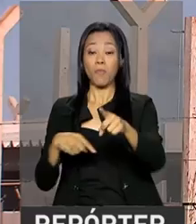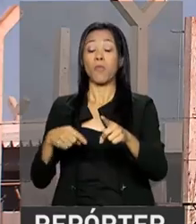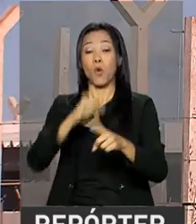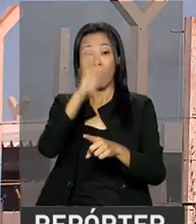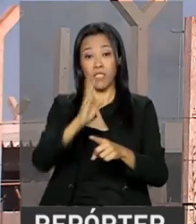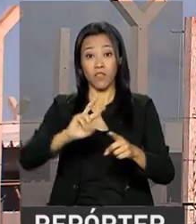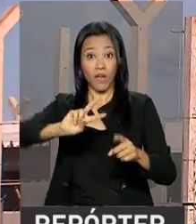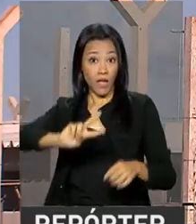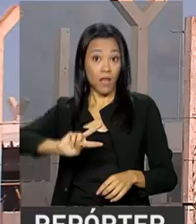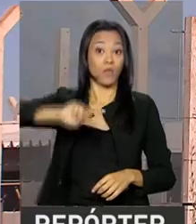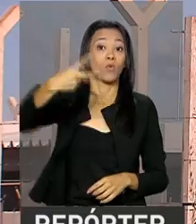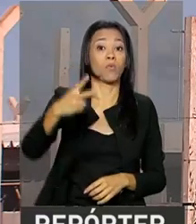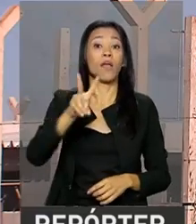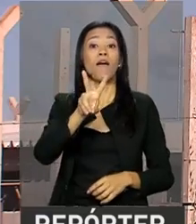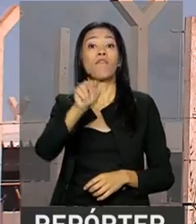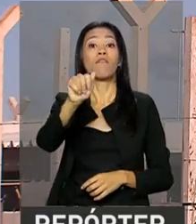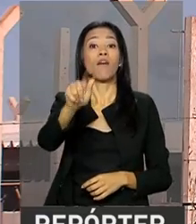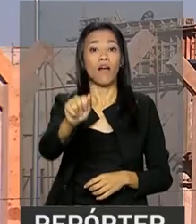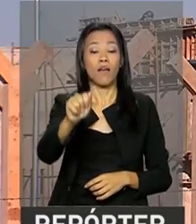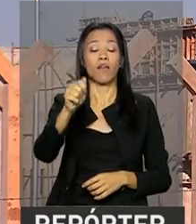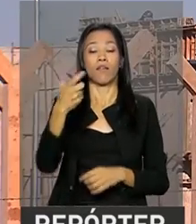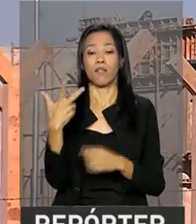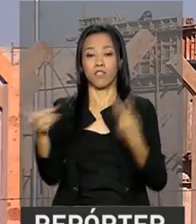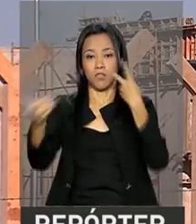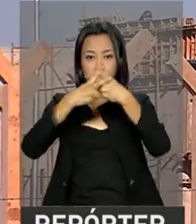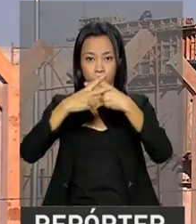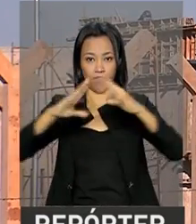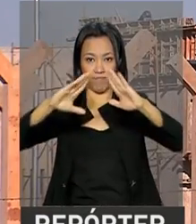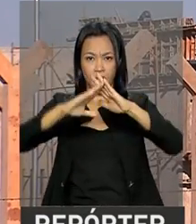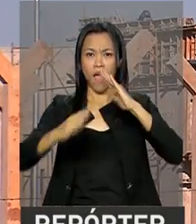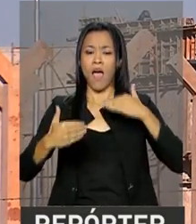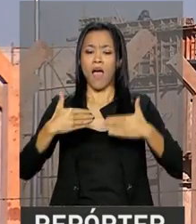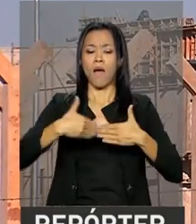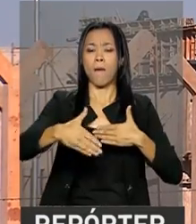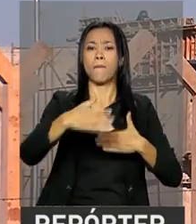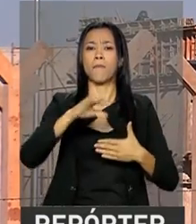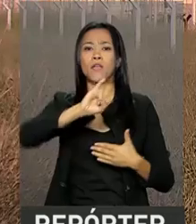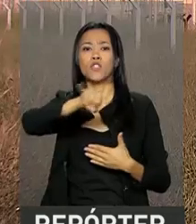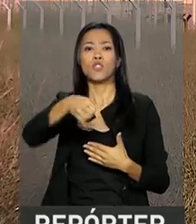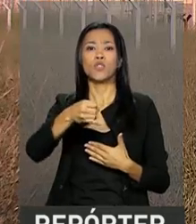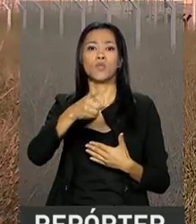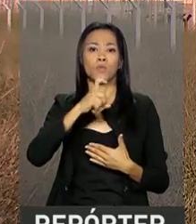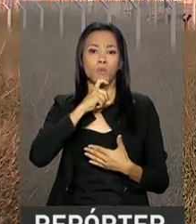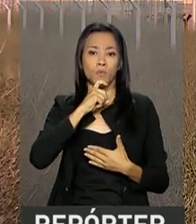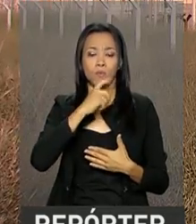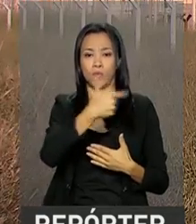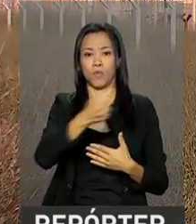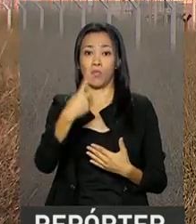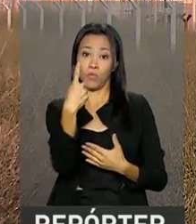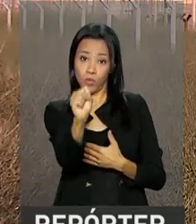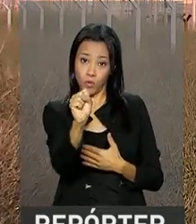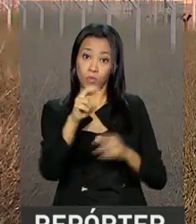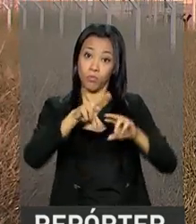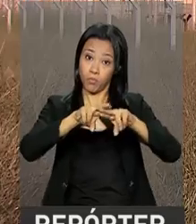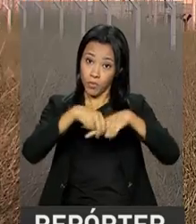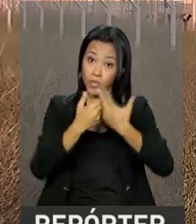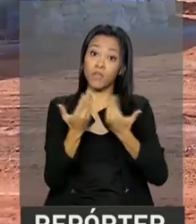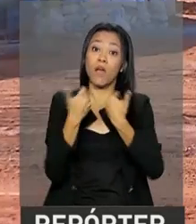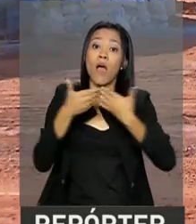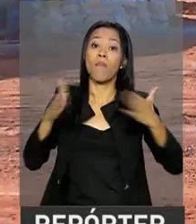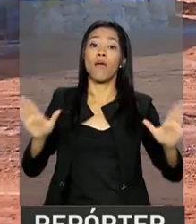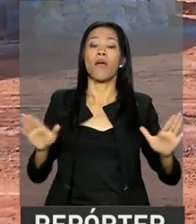quantidade de vagas em presídios federais até o mês de julho de 2018 para isso foi aberta uma chamada